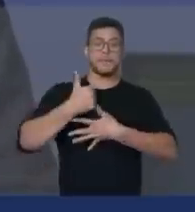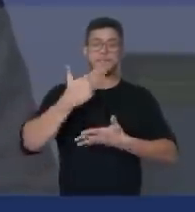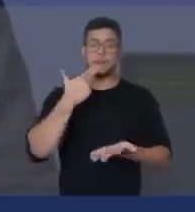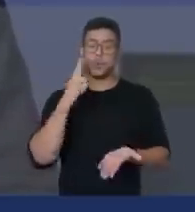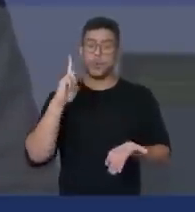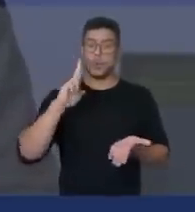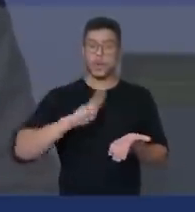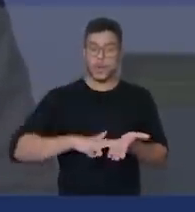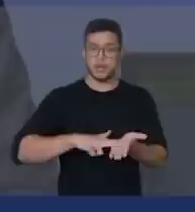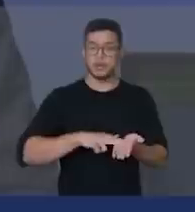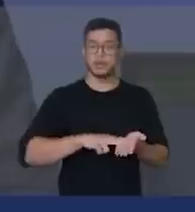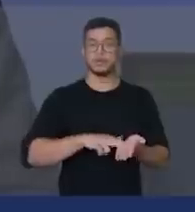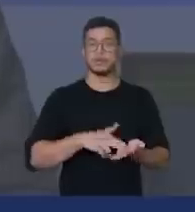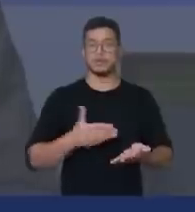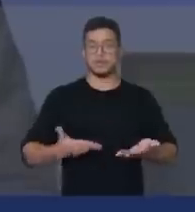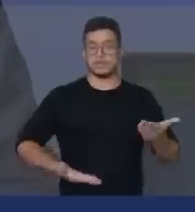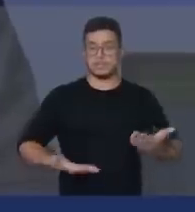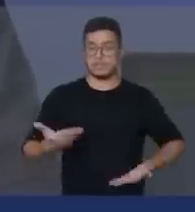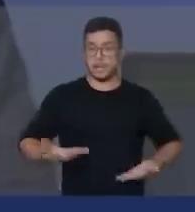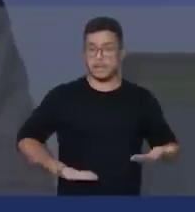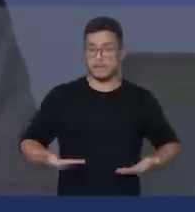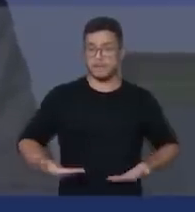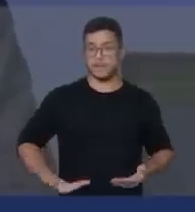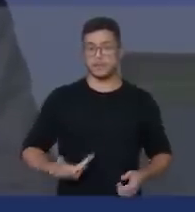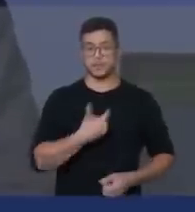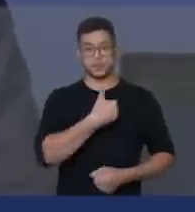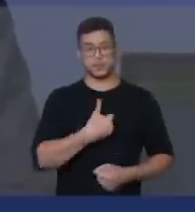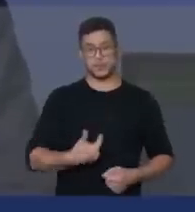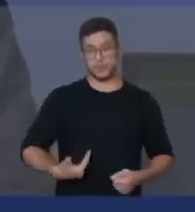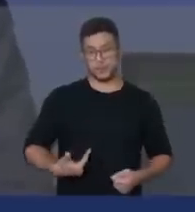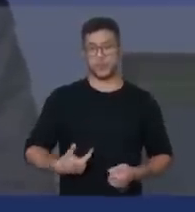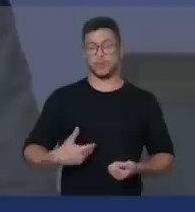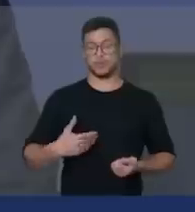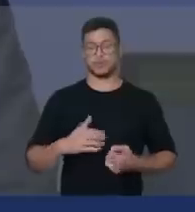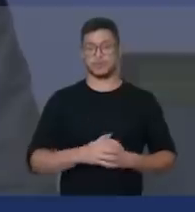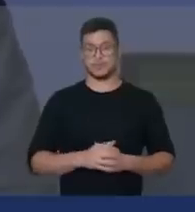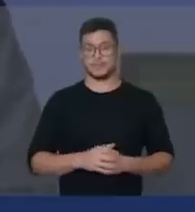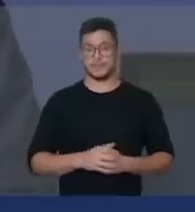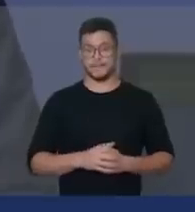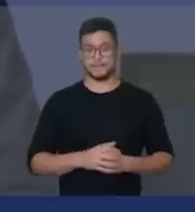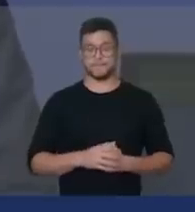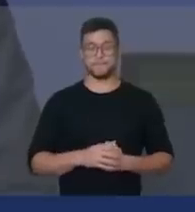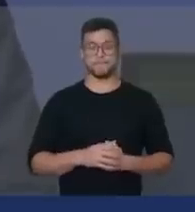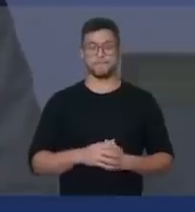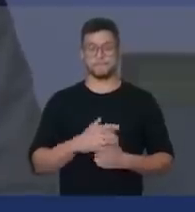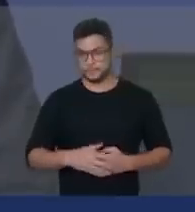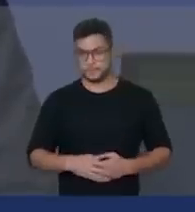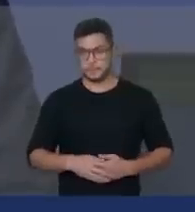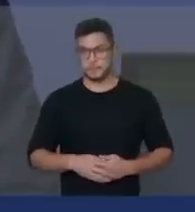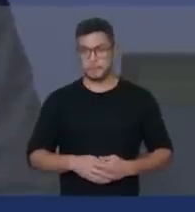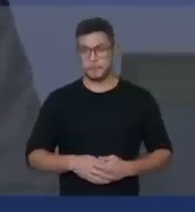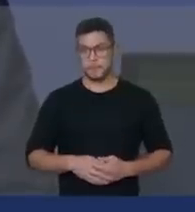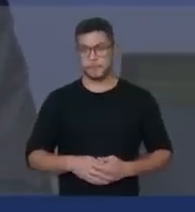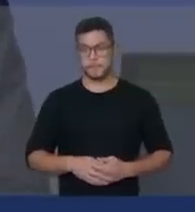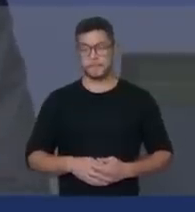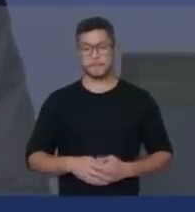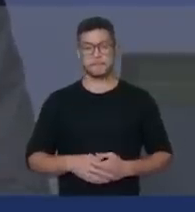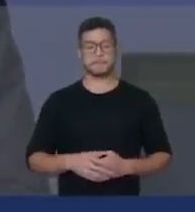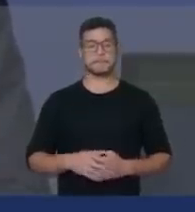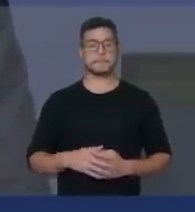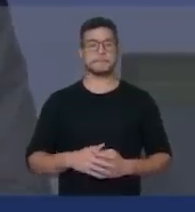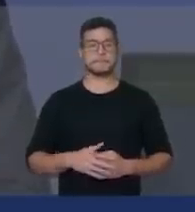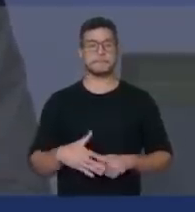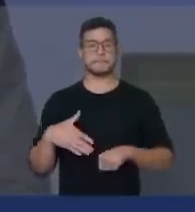em serviços postais prestados aos órgãos públicos federais da administração direta e indireta. Nós conversamos com